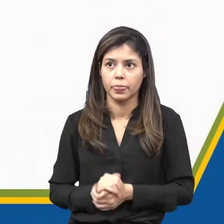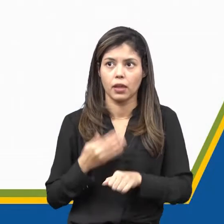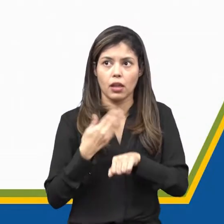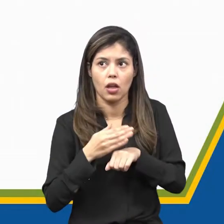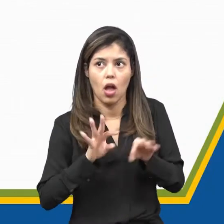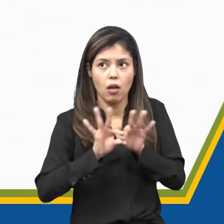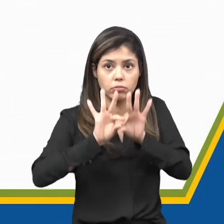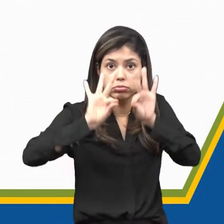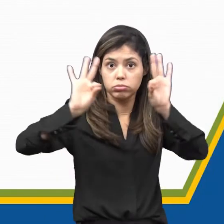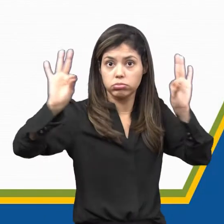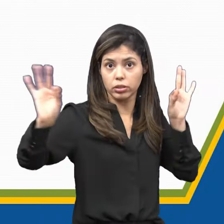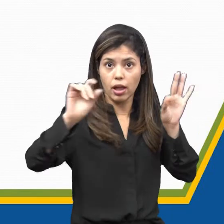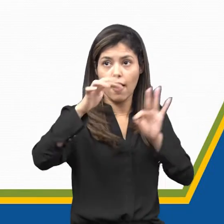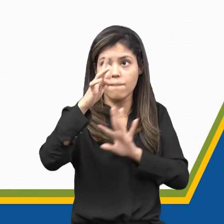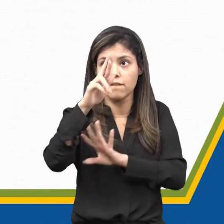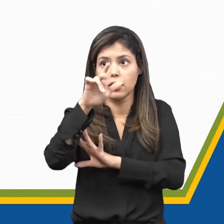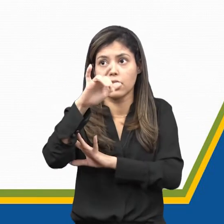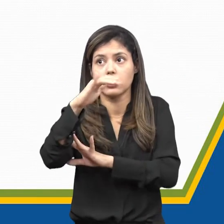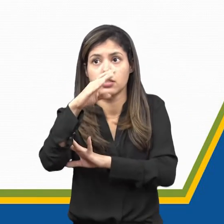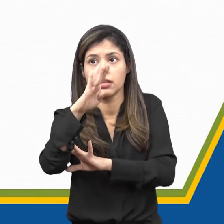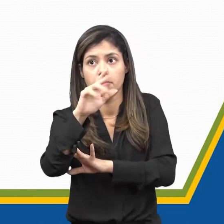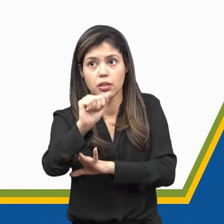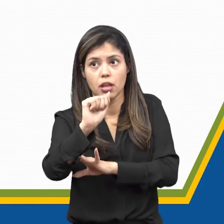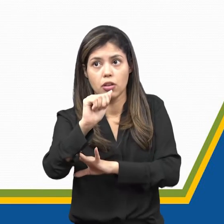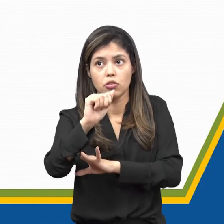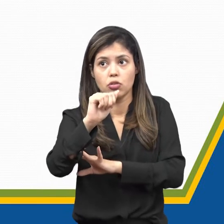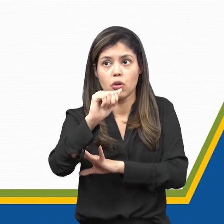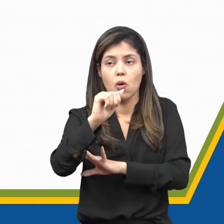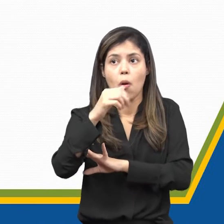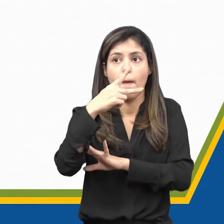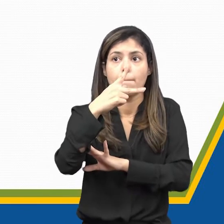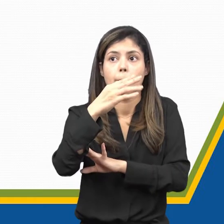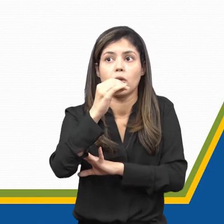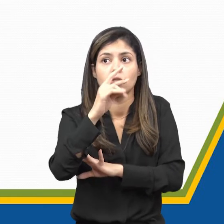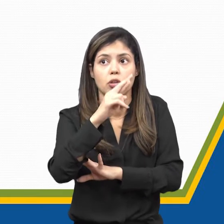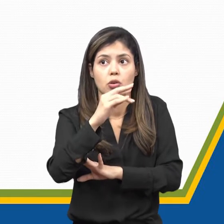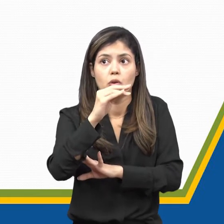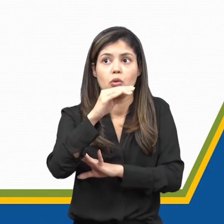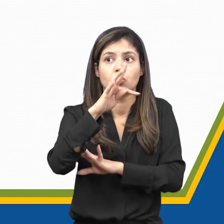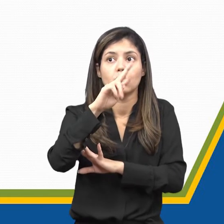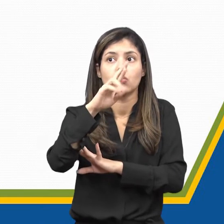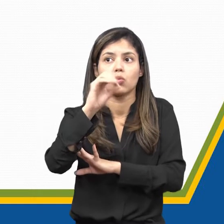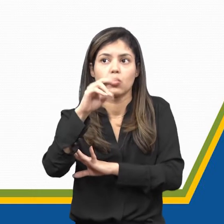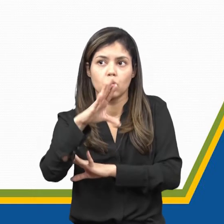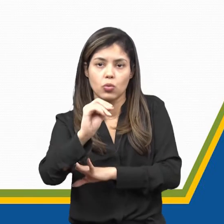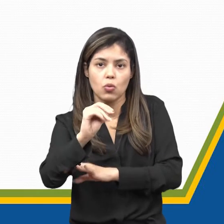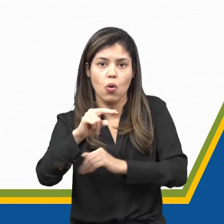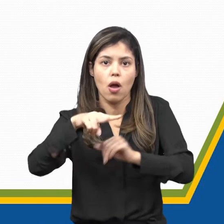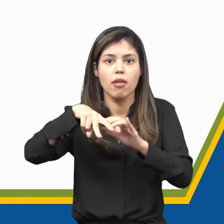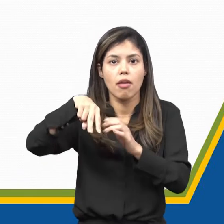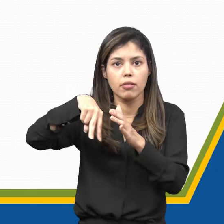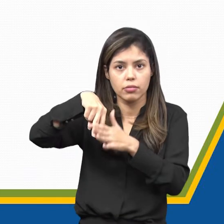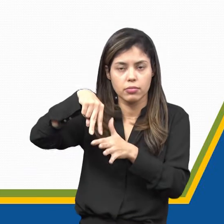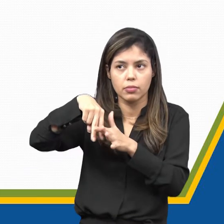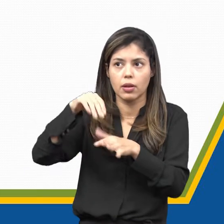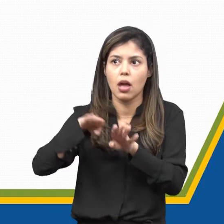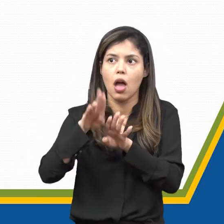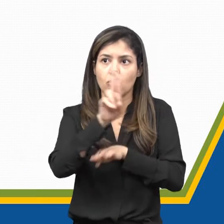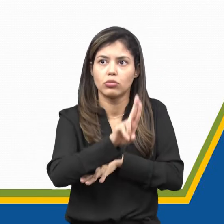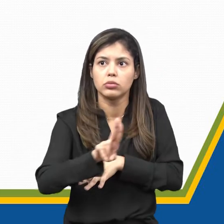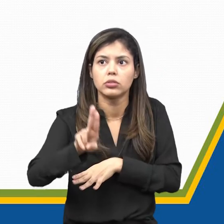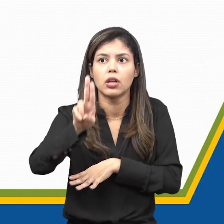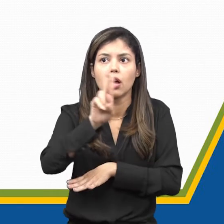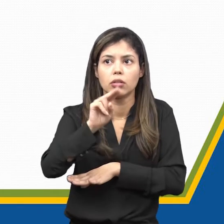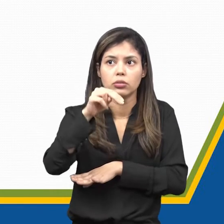para medir a flexibilidade da parte posterior do tronco e pernas. É realizado utilizando um banco